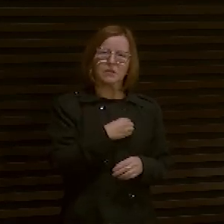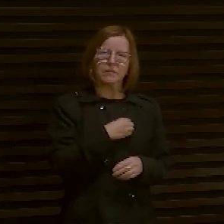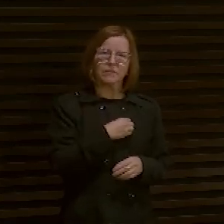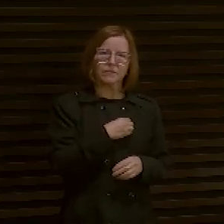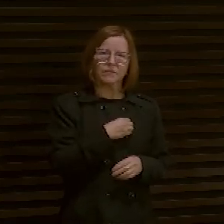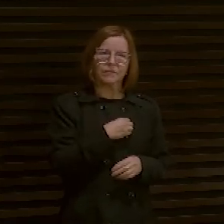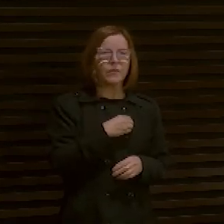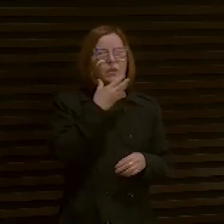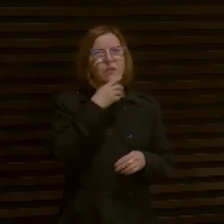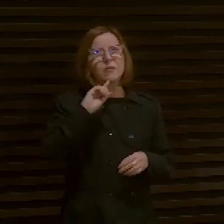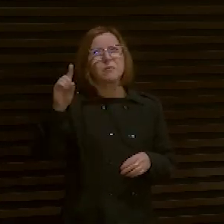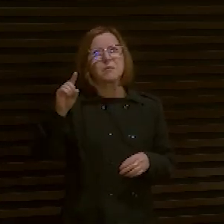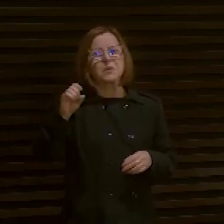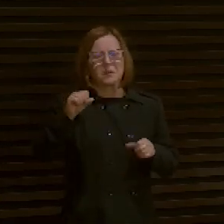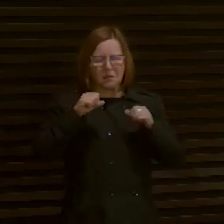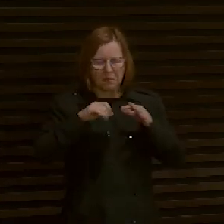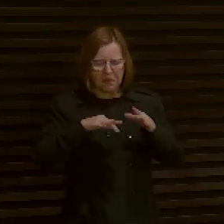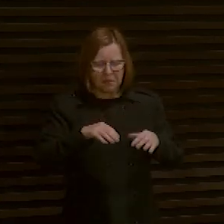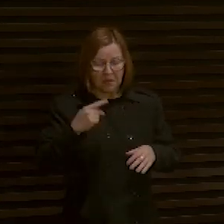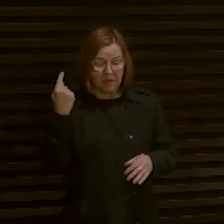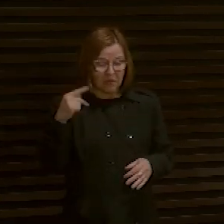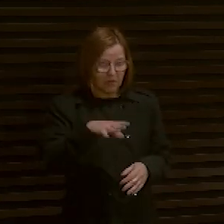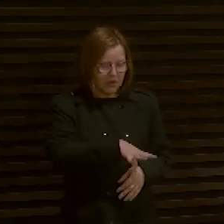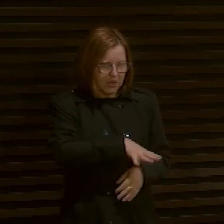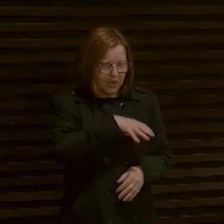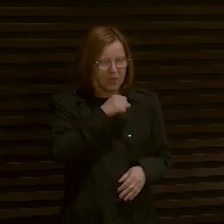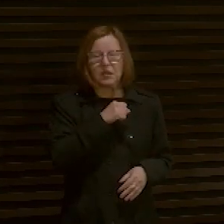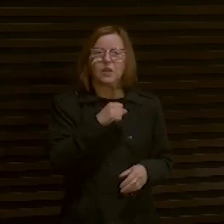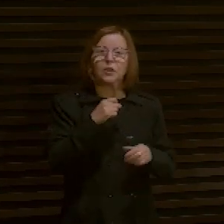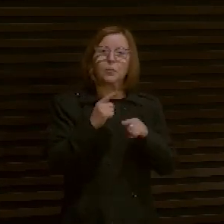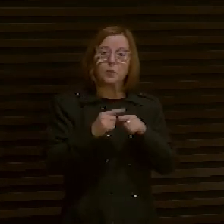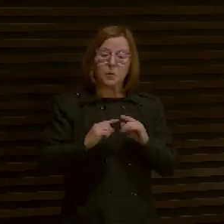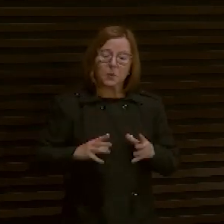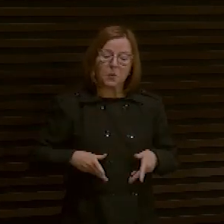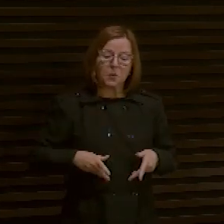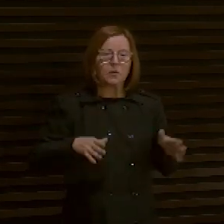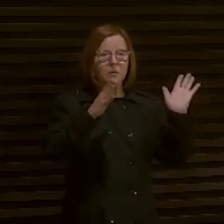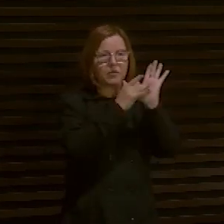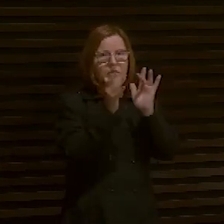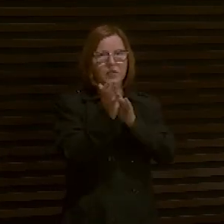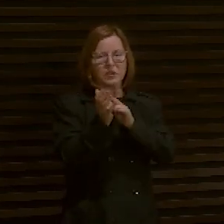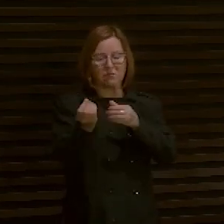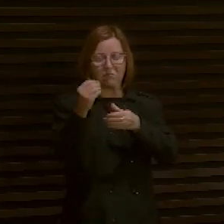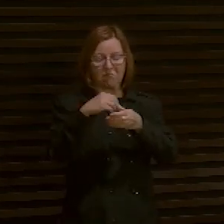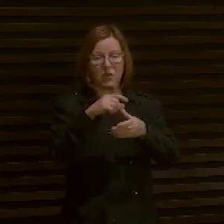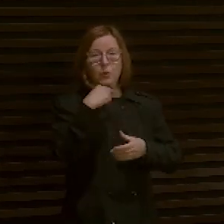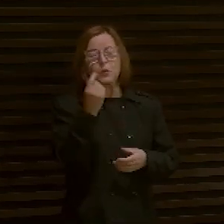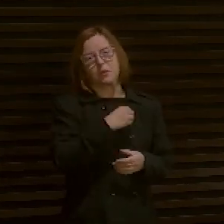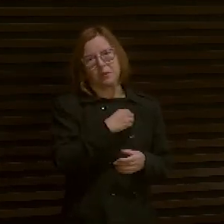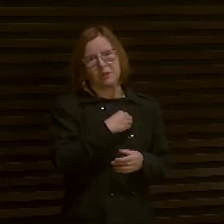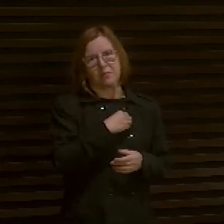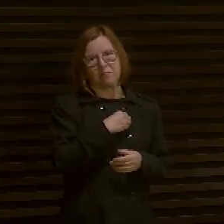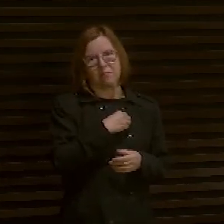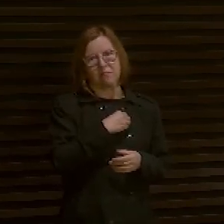O Pai derramou a sua ira em Cristo, porque lá estavam os nossos pecados. Cristo carregou os nossos pecados naquela